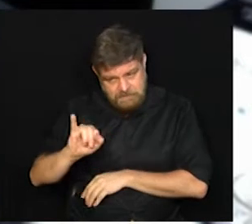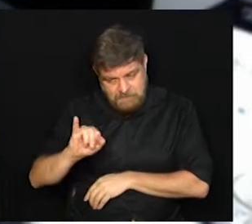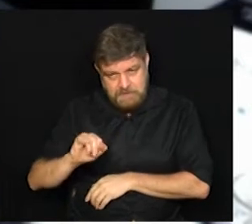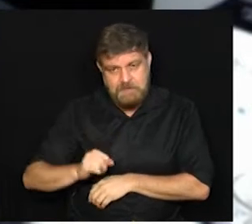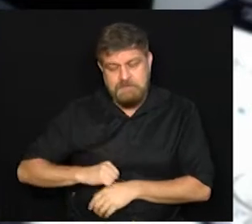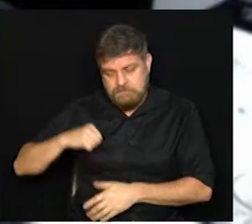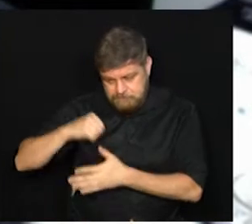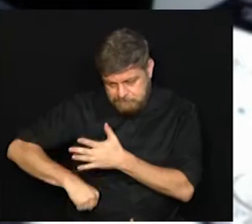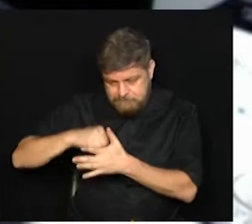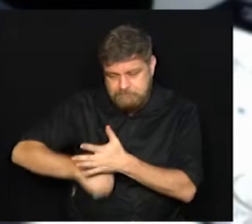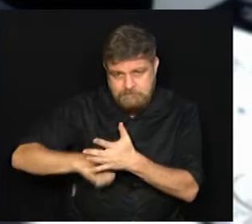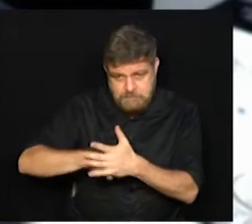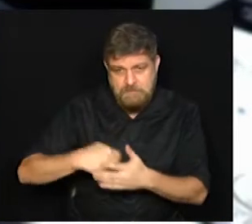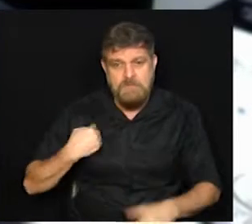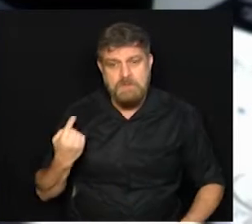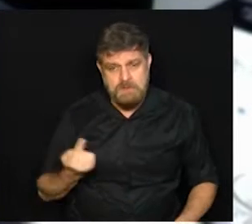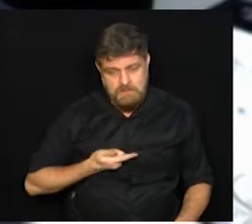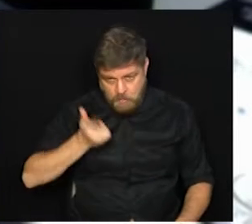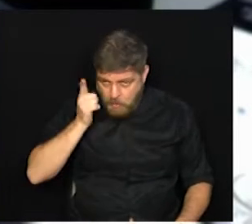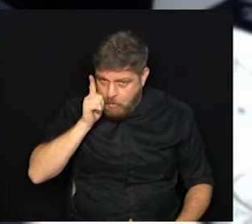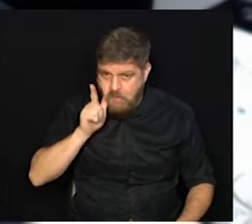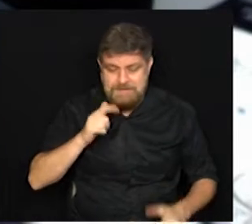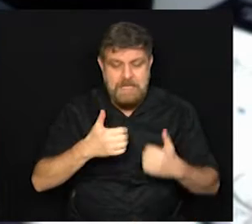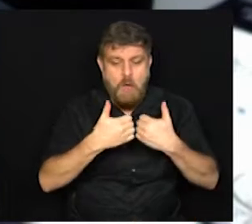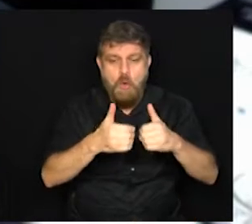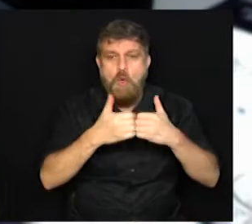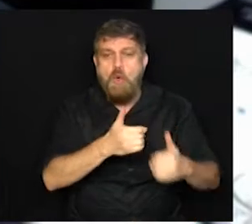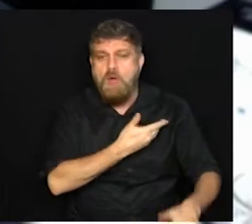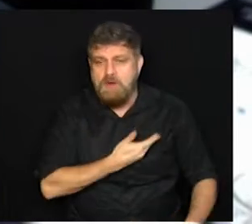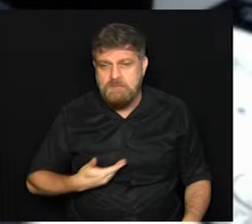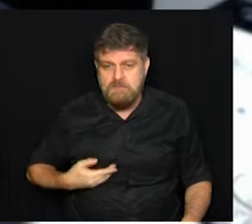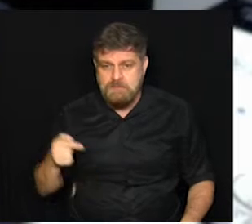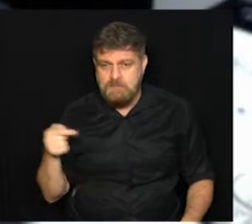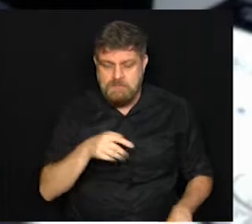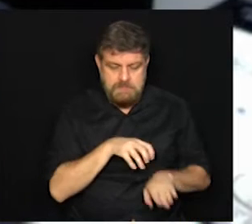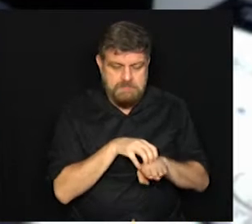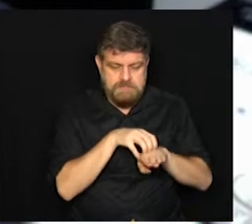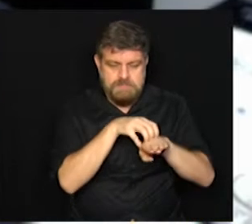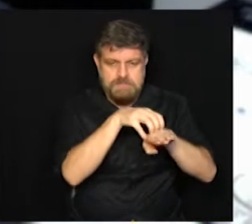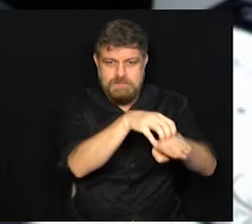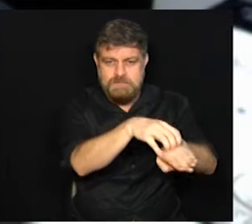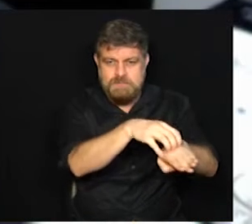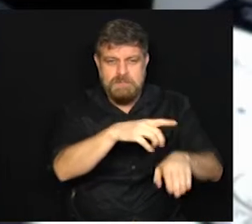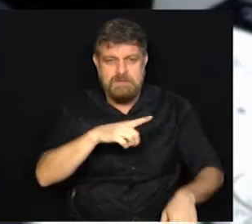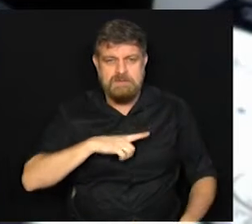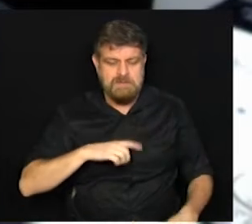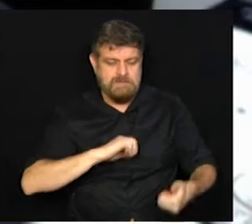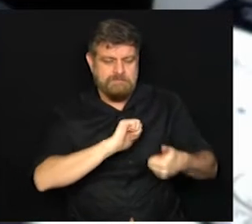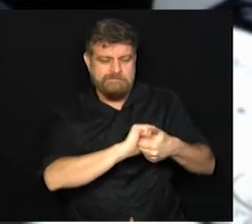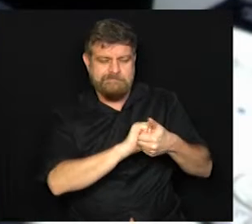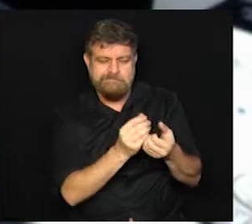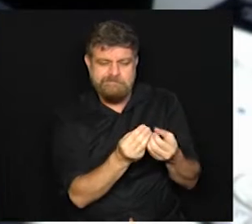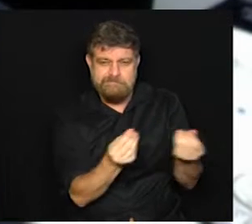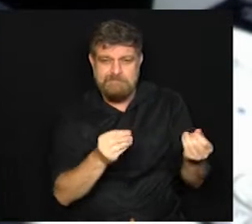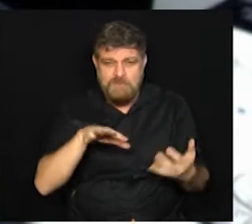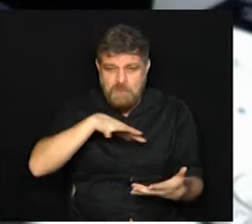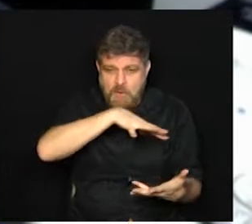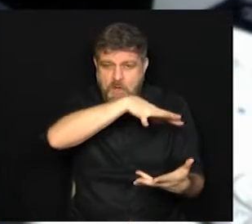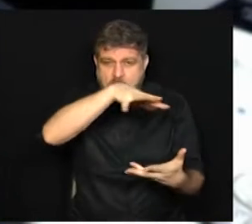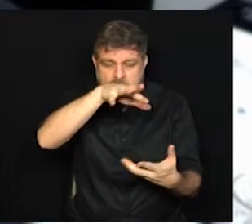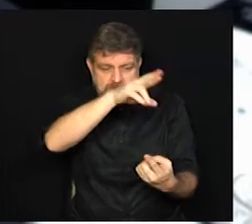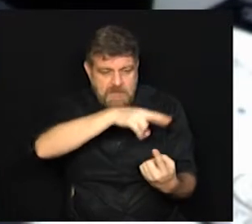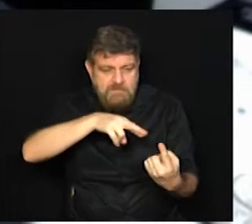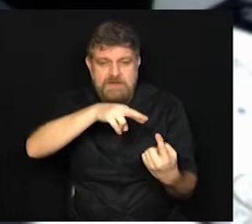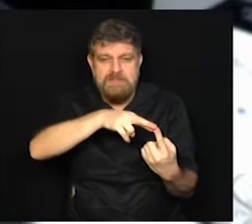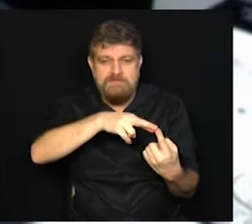custe o que custar, nós vamos fazer com que o nosso transporte público seja referência mundial. Vocês